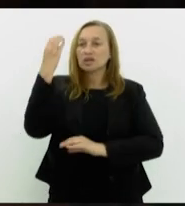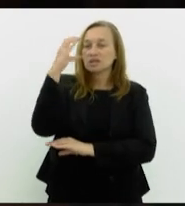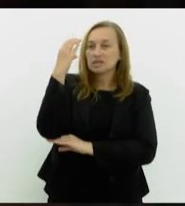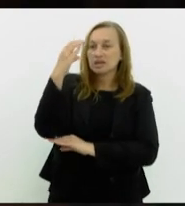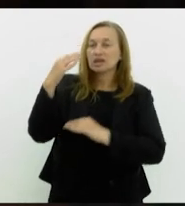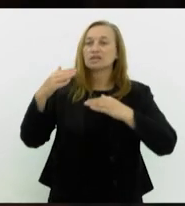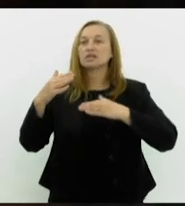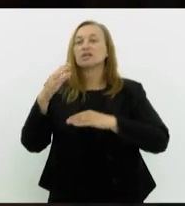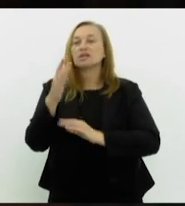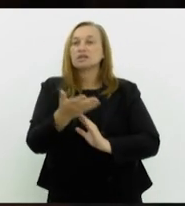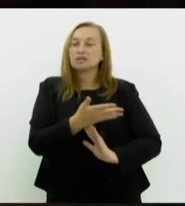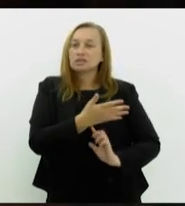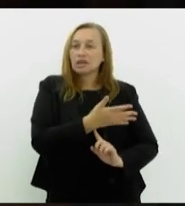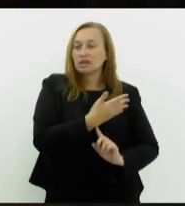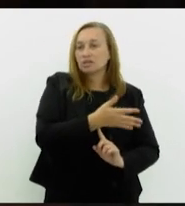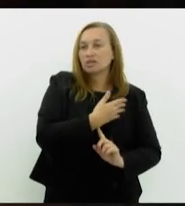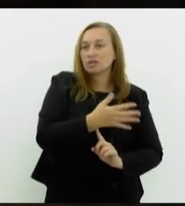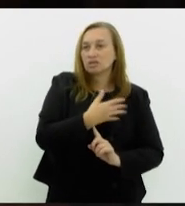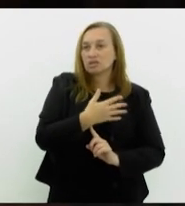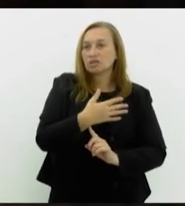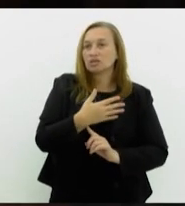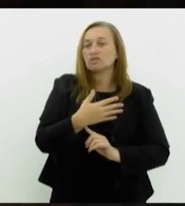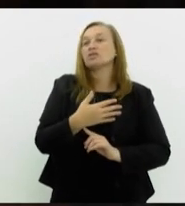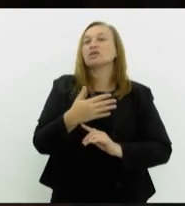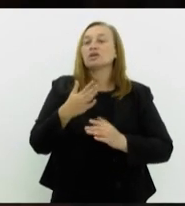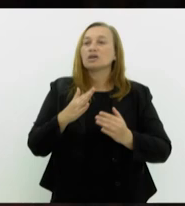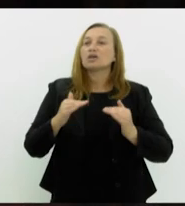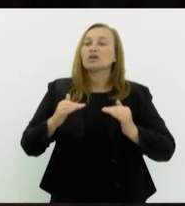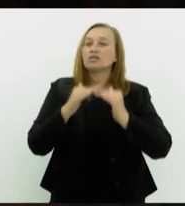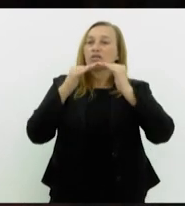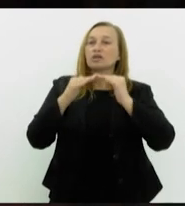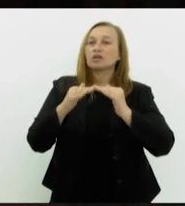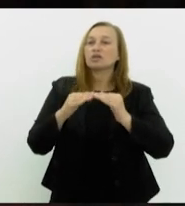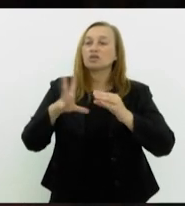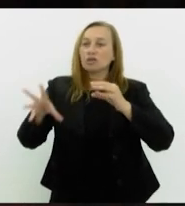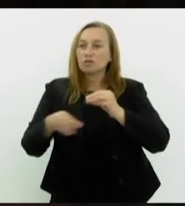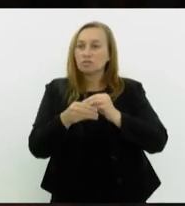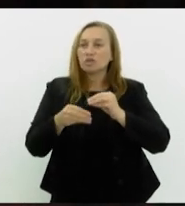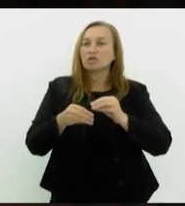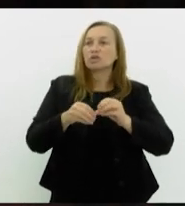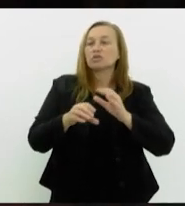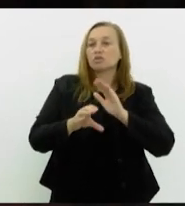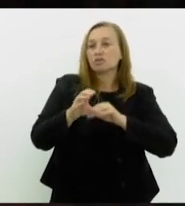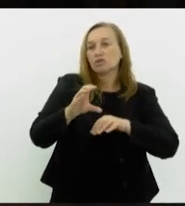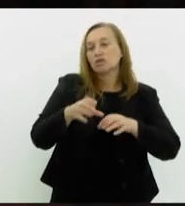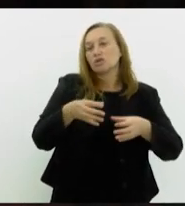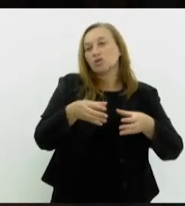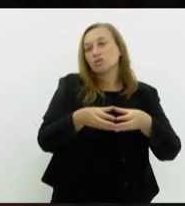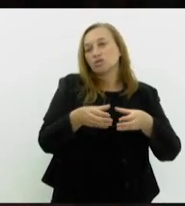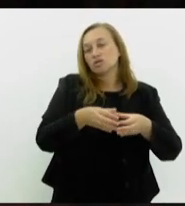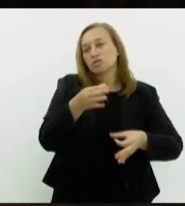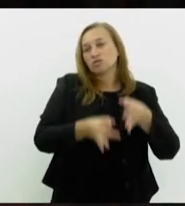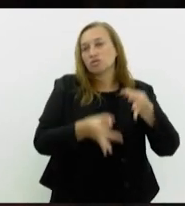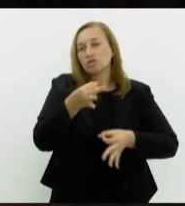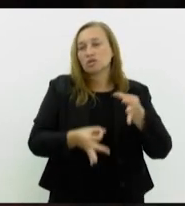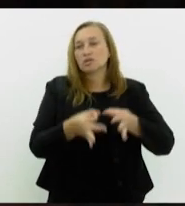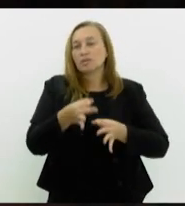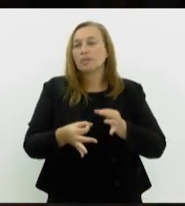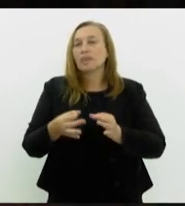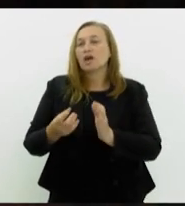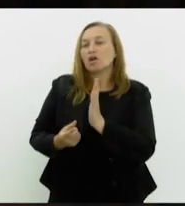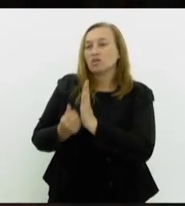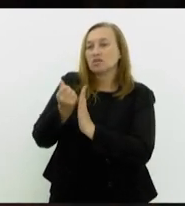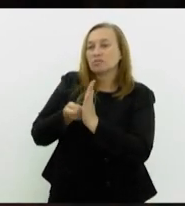tecnologia favorável com as emendas da Comissão de Constituição e Justiça, de orçamento, finanças,